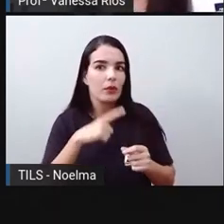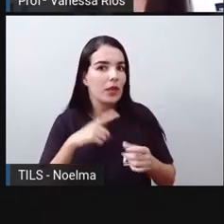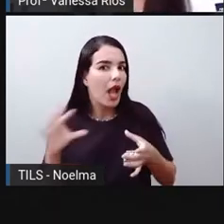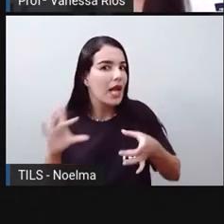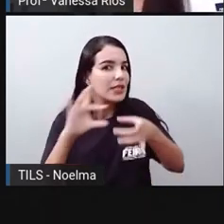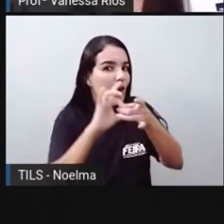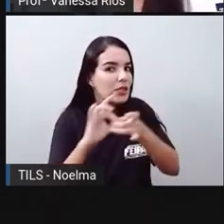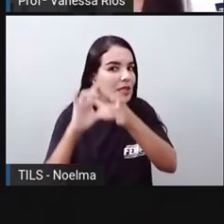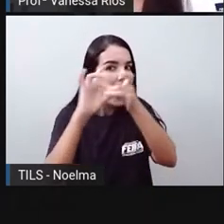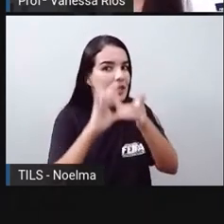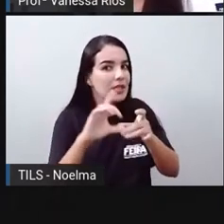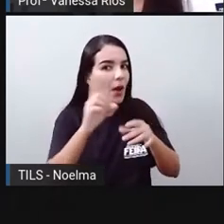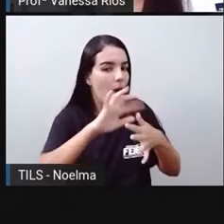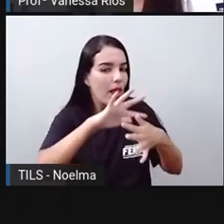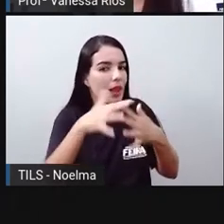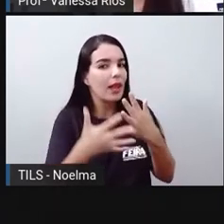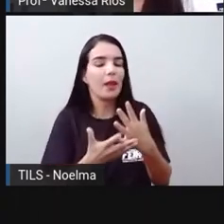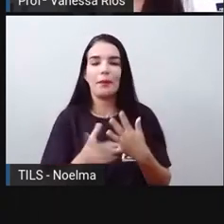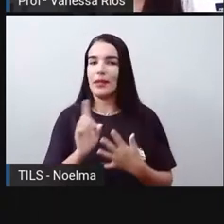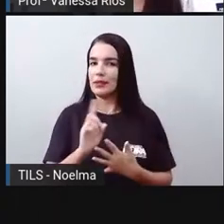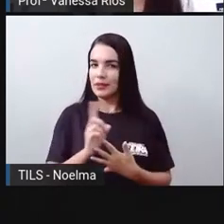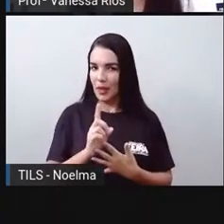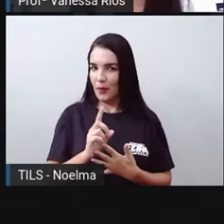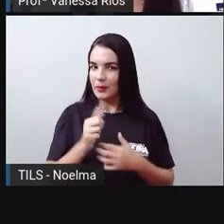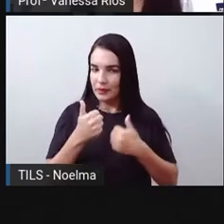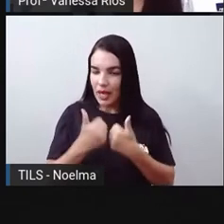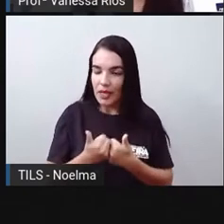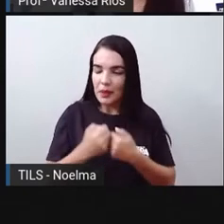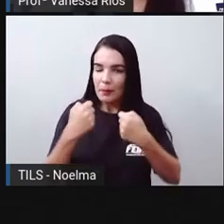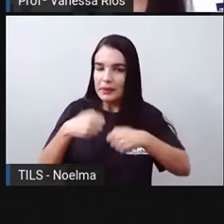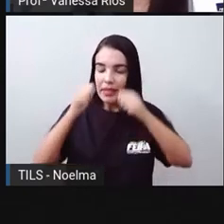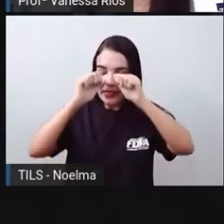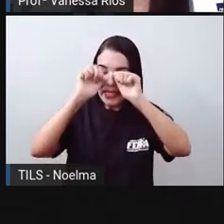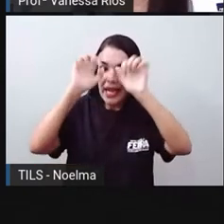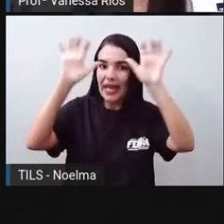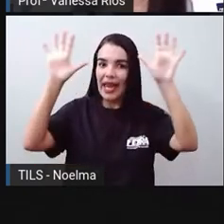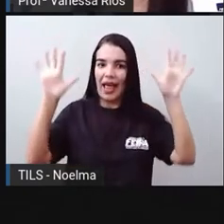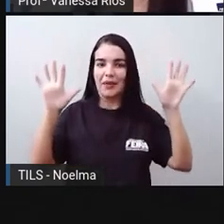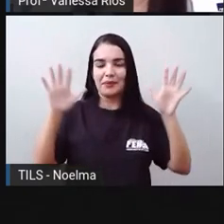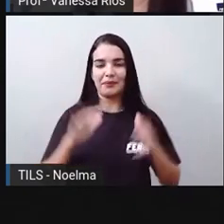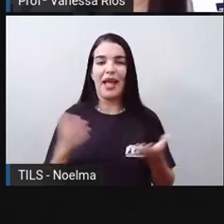aí em Libras e a gente precisa ter clara essa definição.